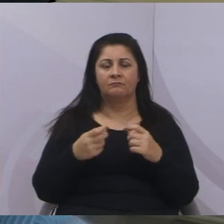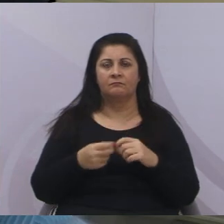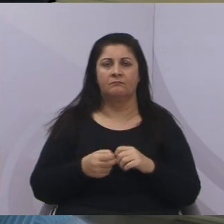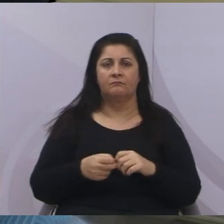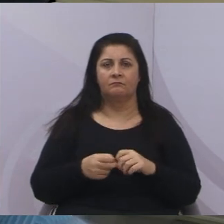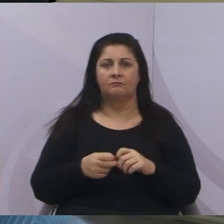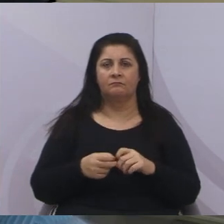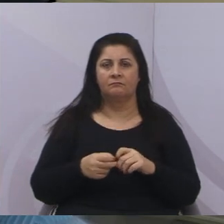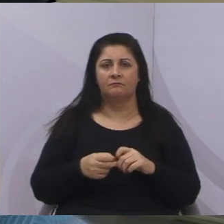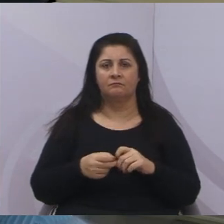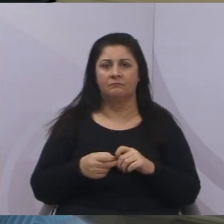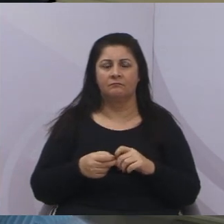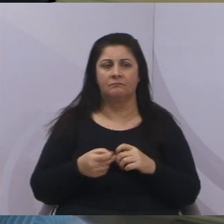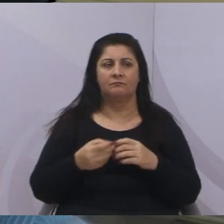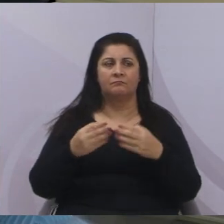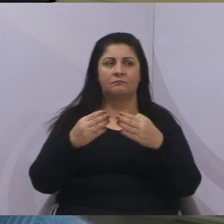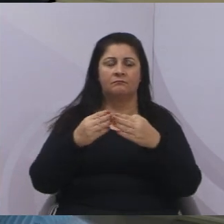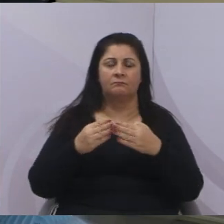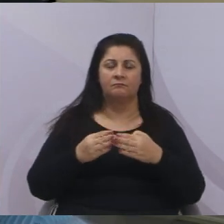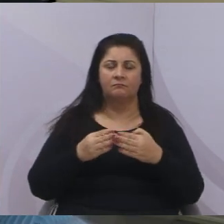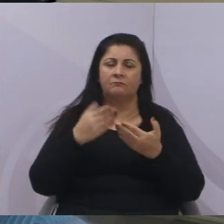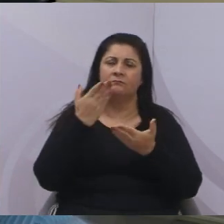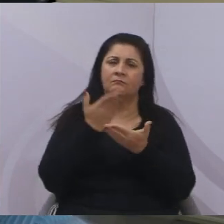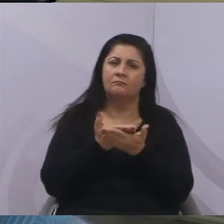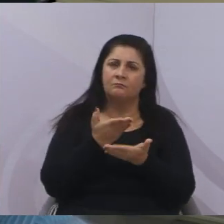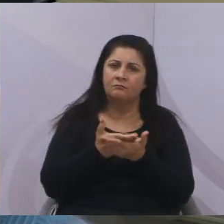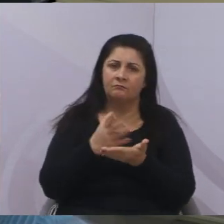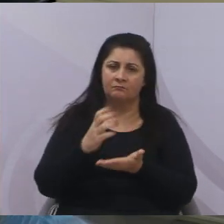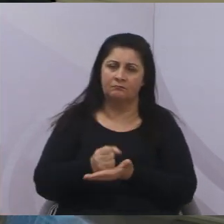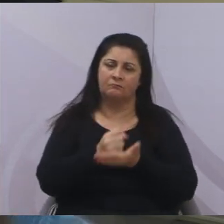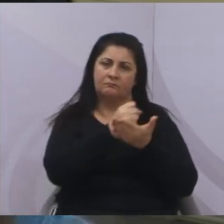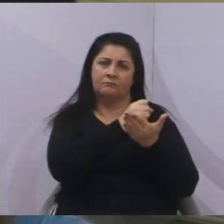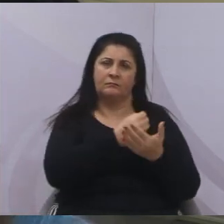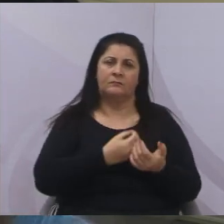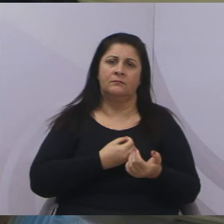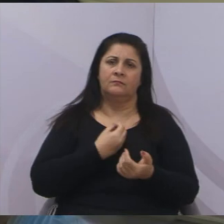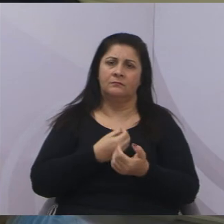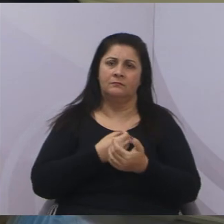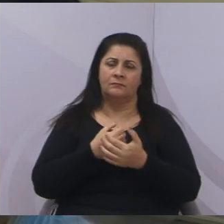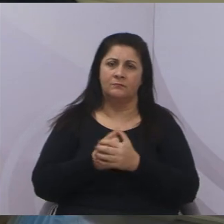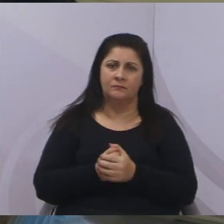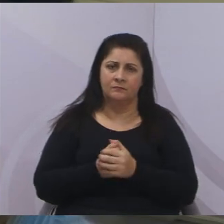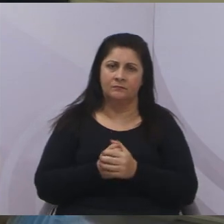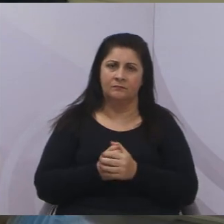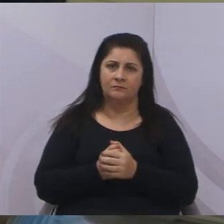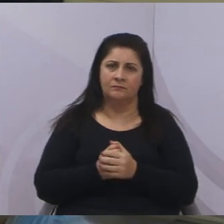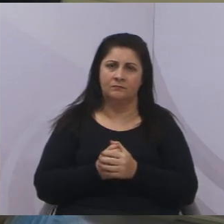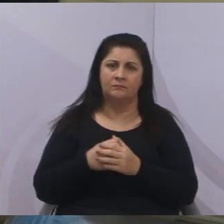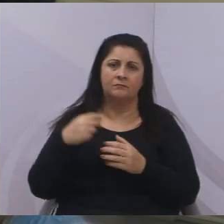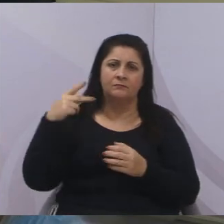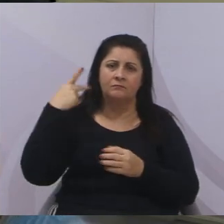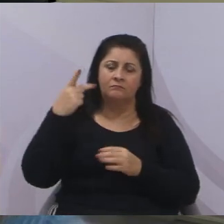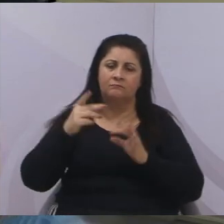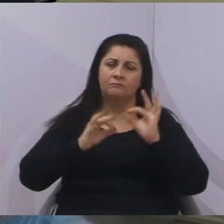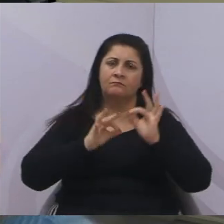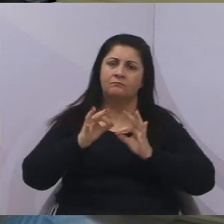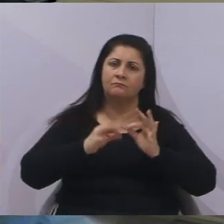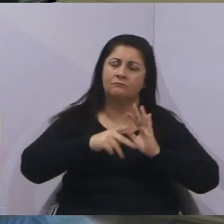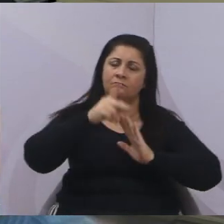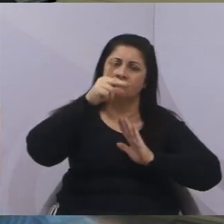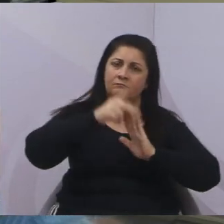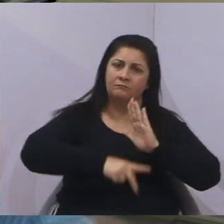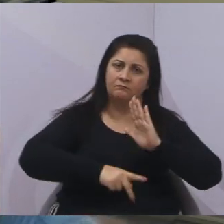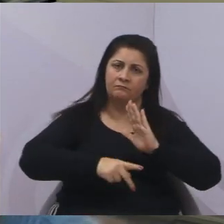de favor, se você estudou para salvar a vida e os vereadores votou o projeto aqui